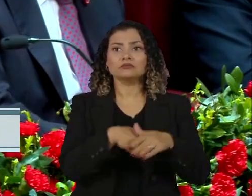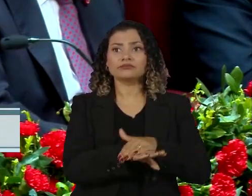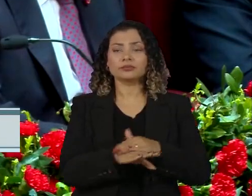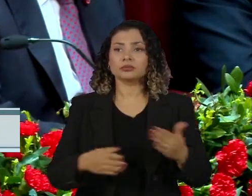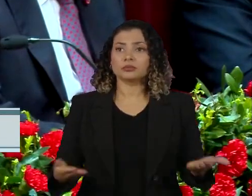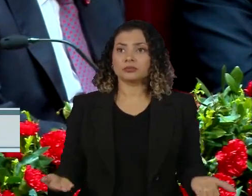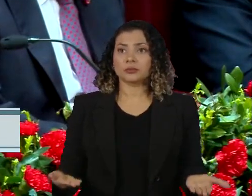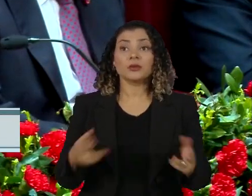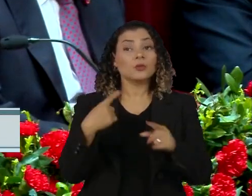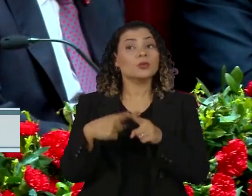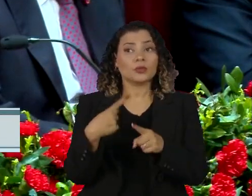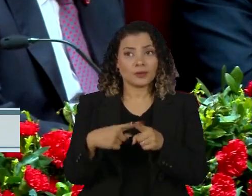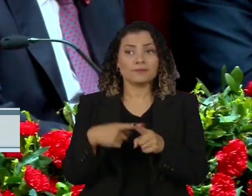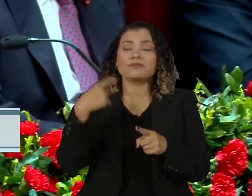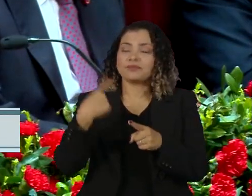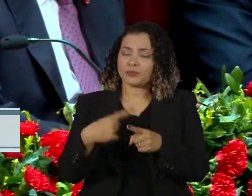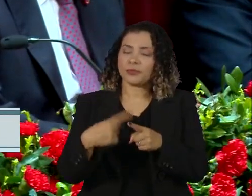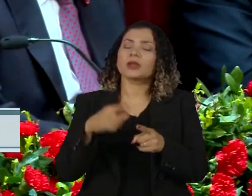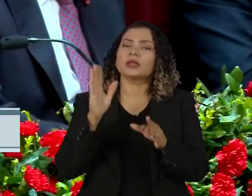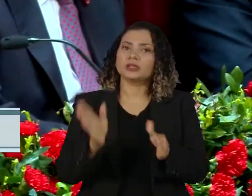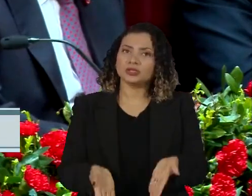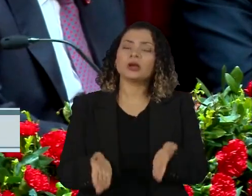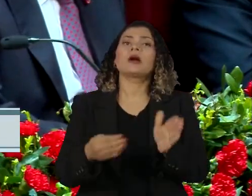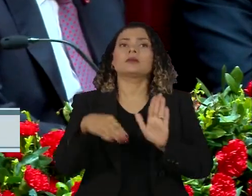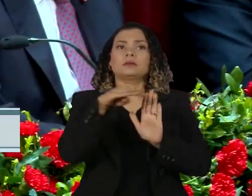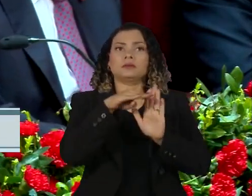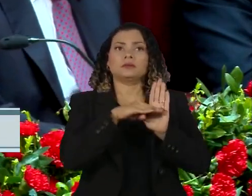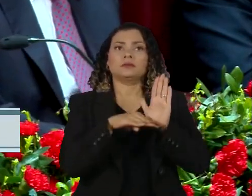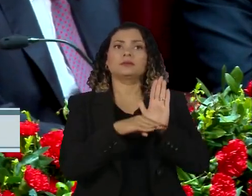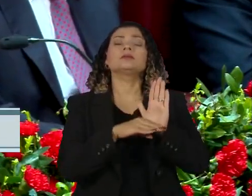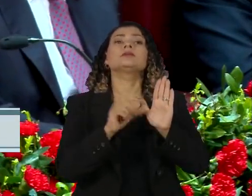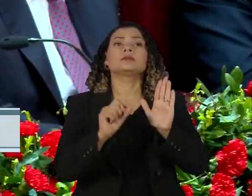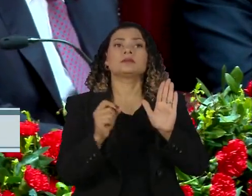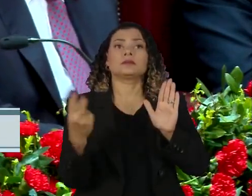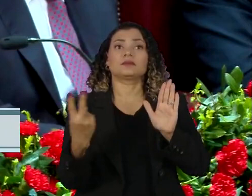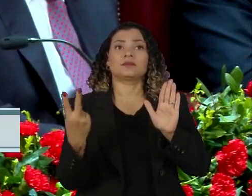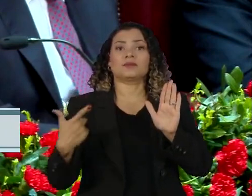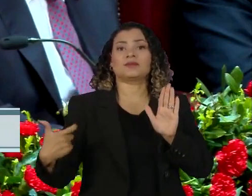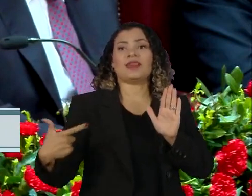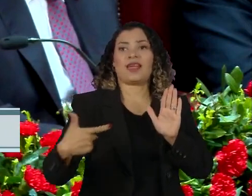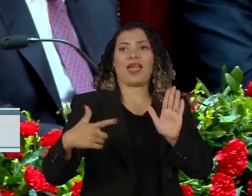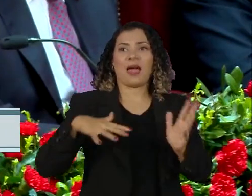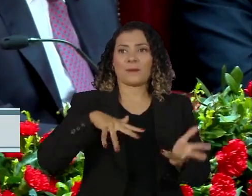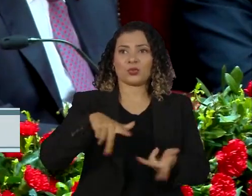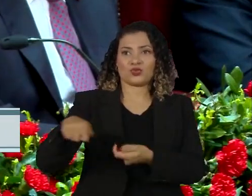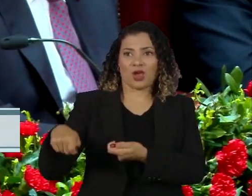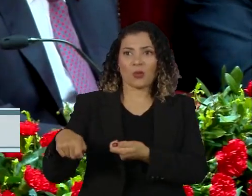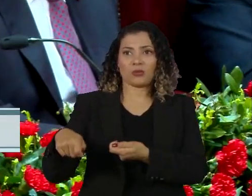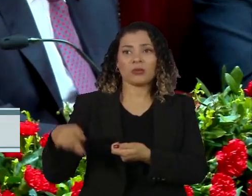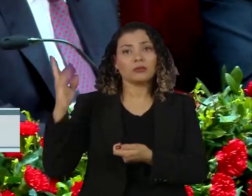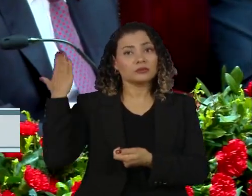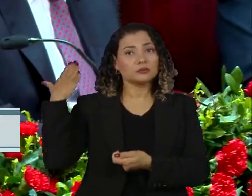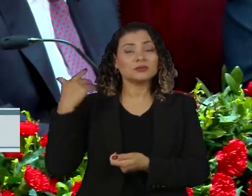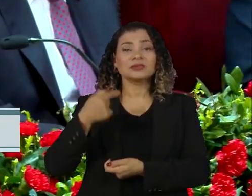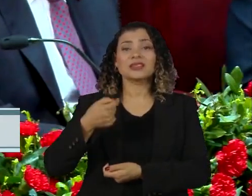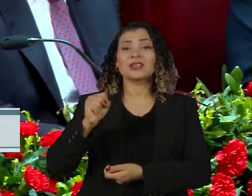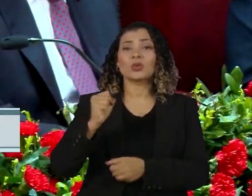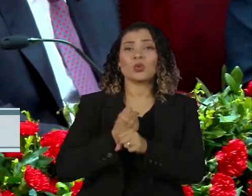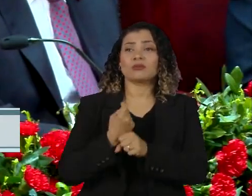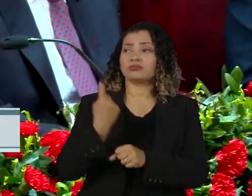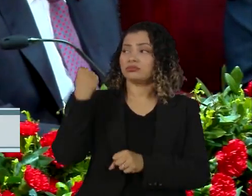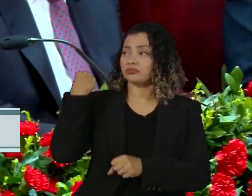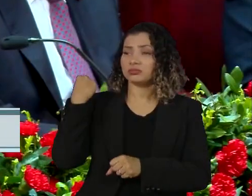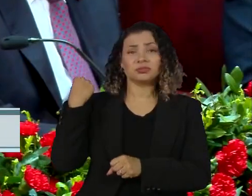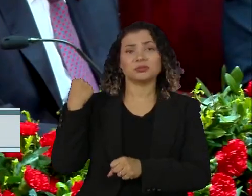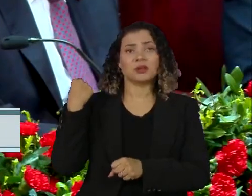ocorre porque sua composição, determinada ao fim da Segunda Guerra Mundial, 78 anos atrás,